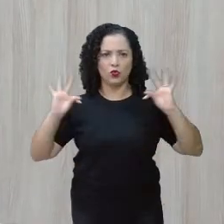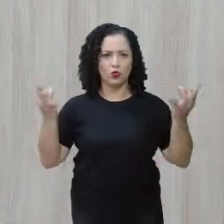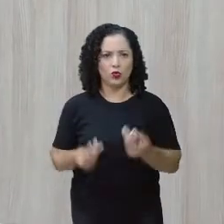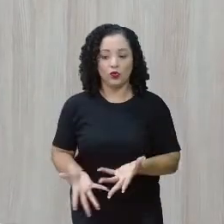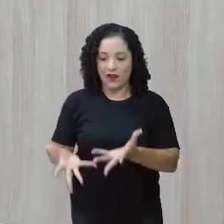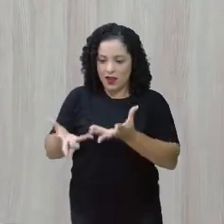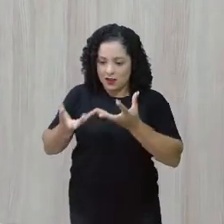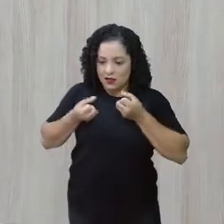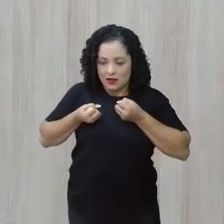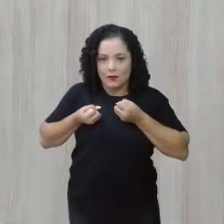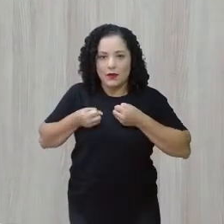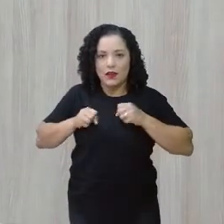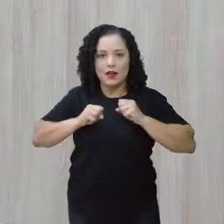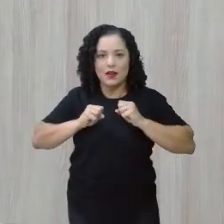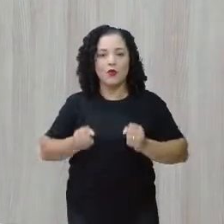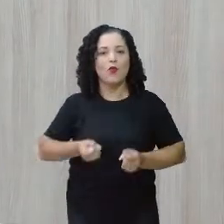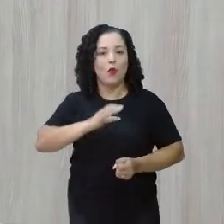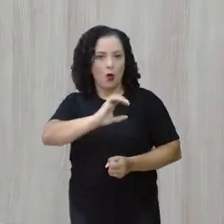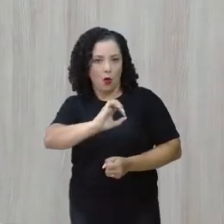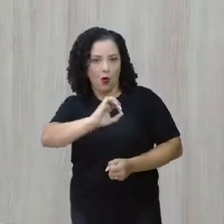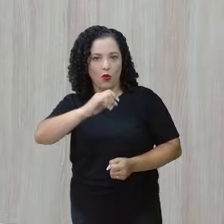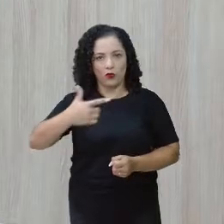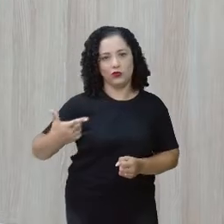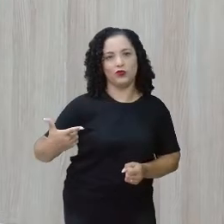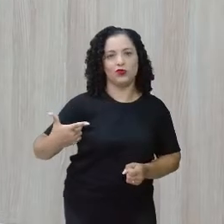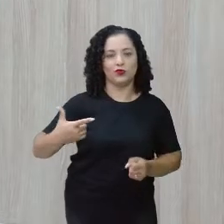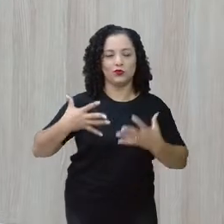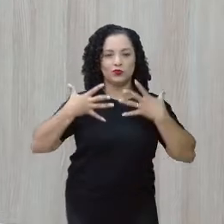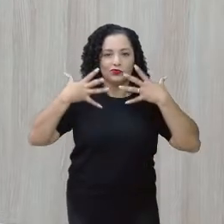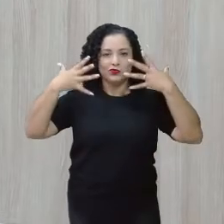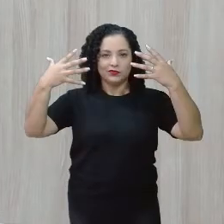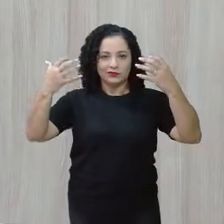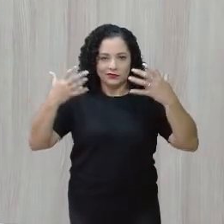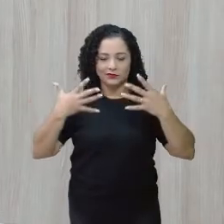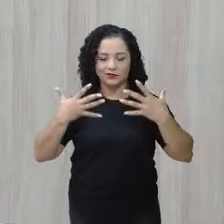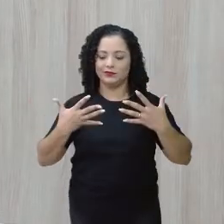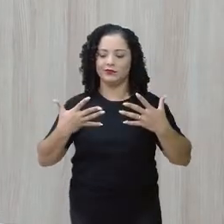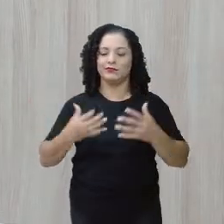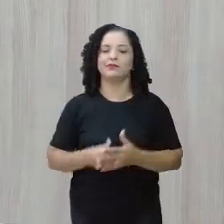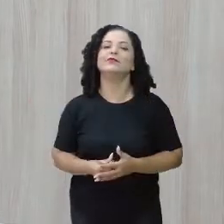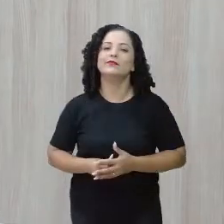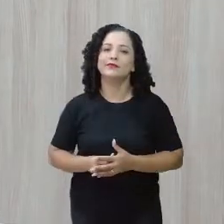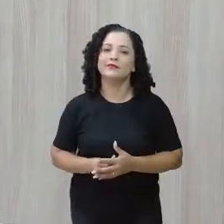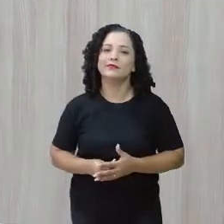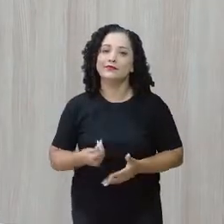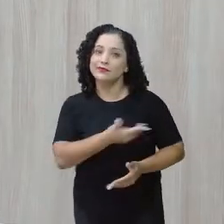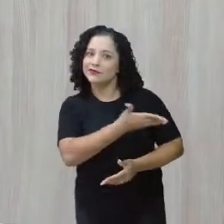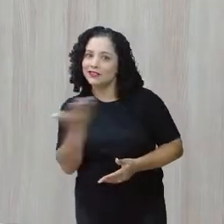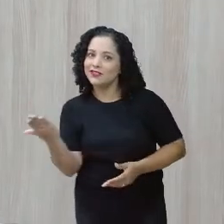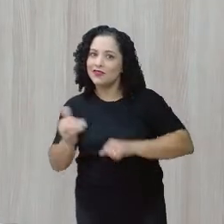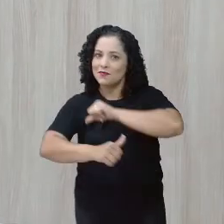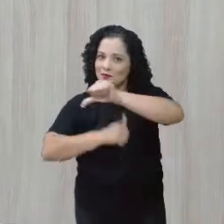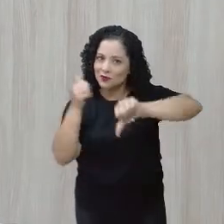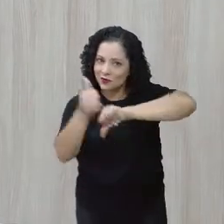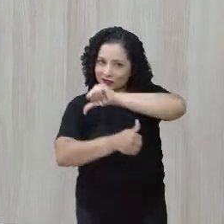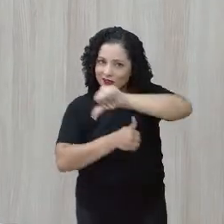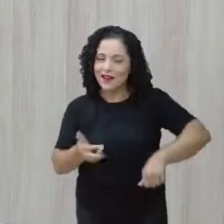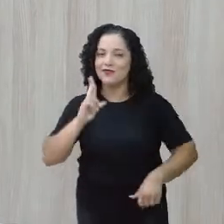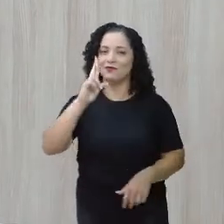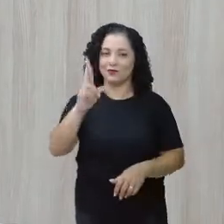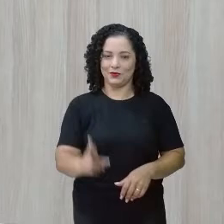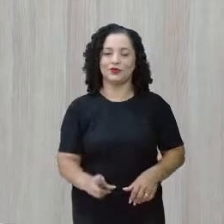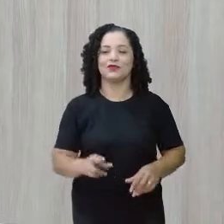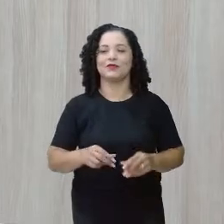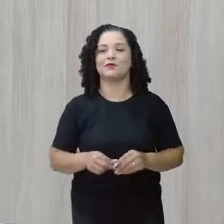em oxigênio. Então, acho que aí tem gente que vai ter que refazer aí a sua resposta.